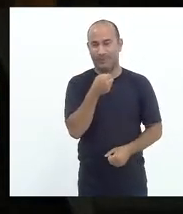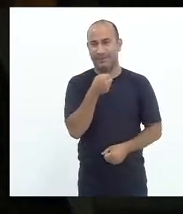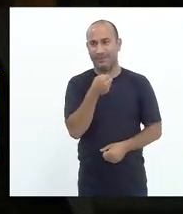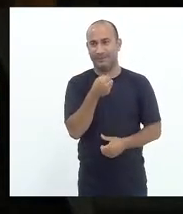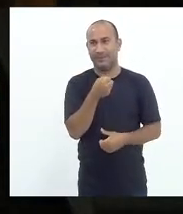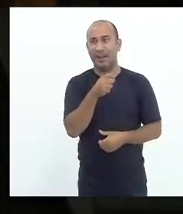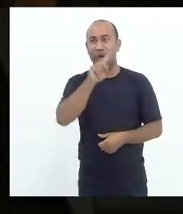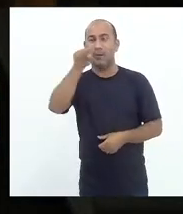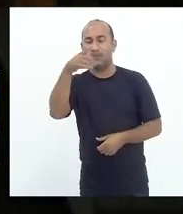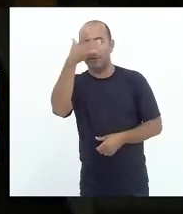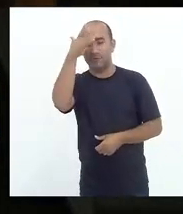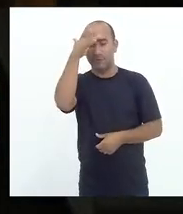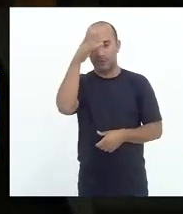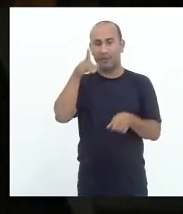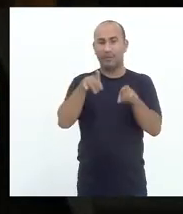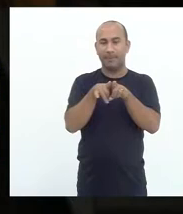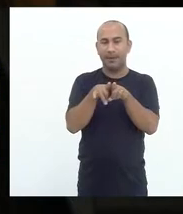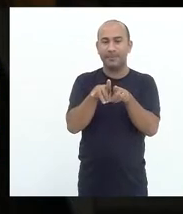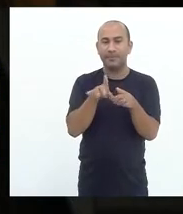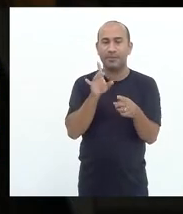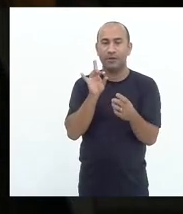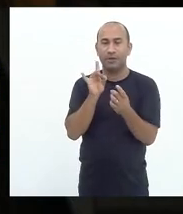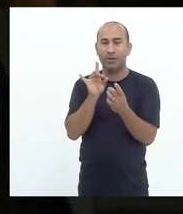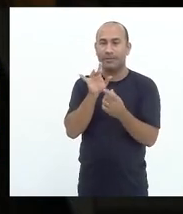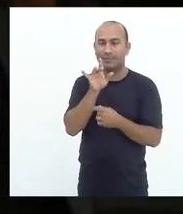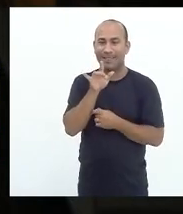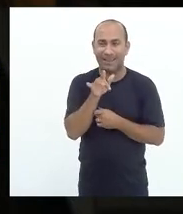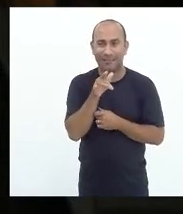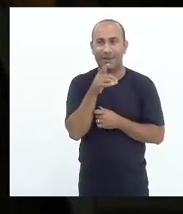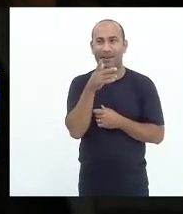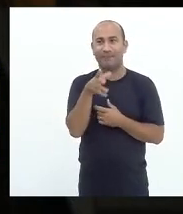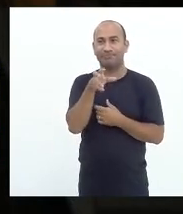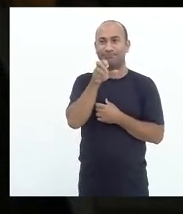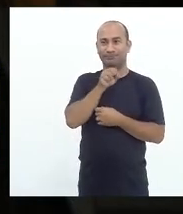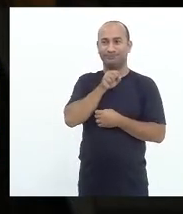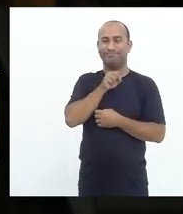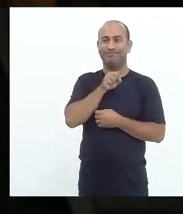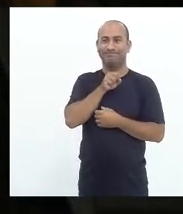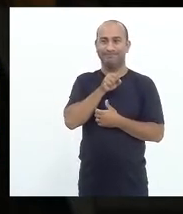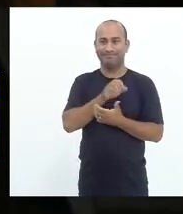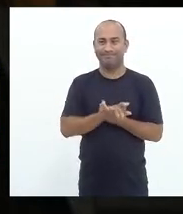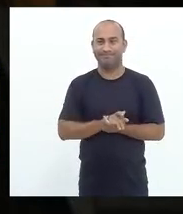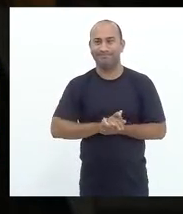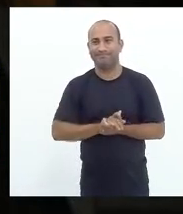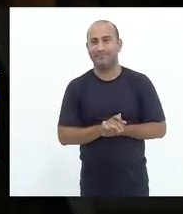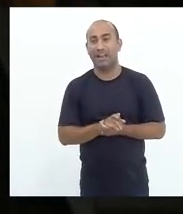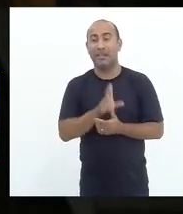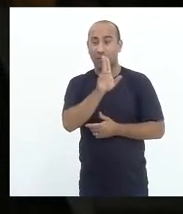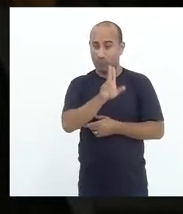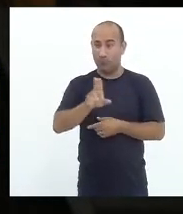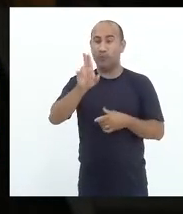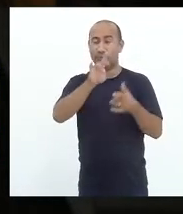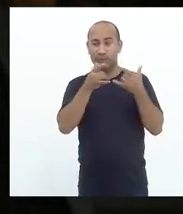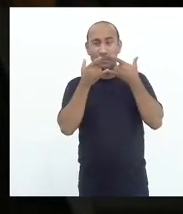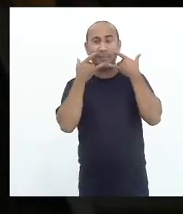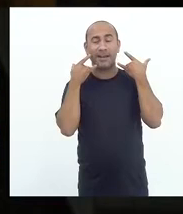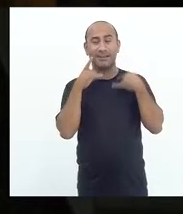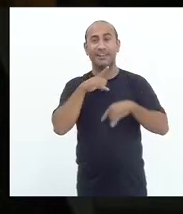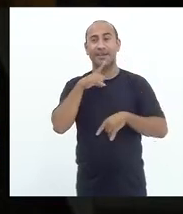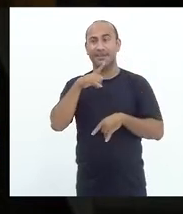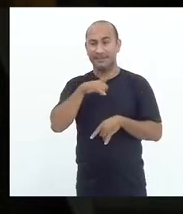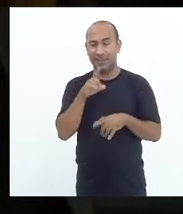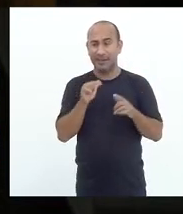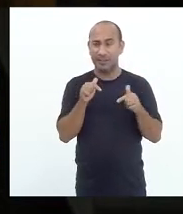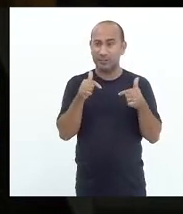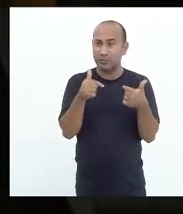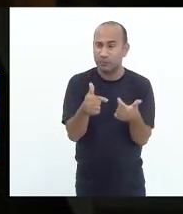outro vem e encosta o lábio. Contaminou. Então, o uso de máscara tem um efeito